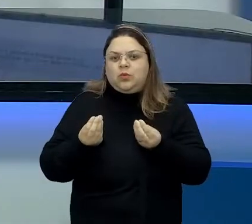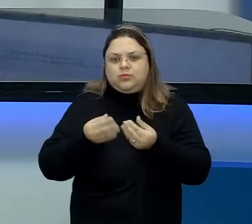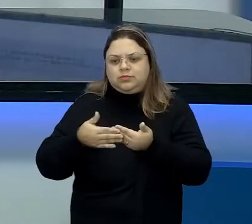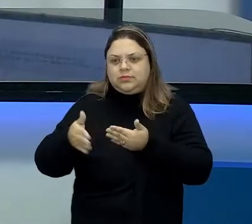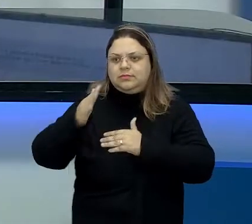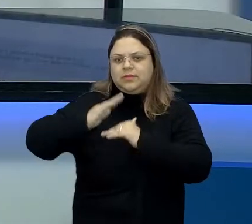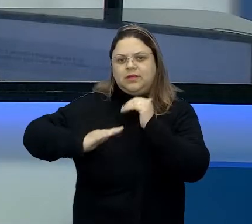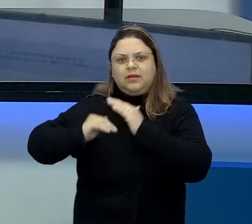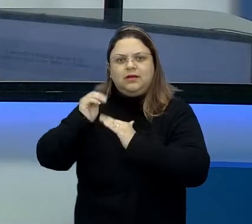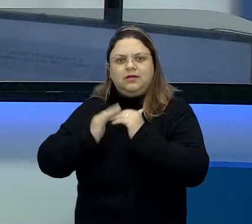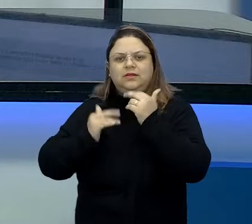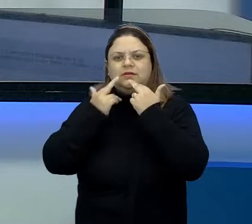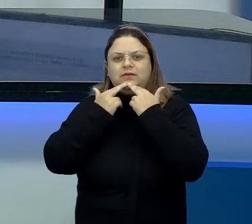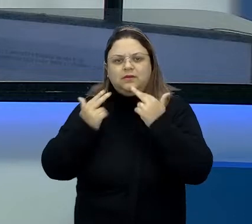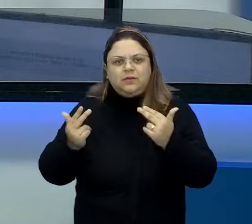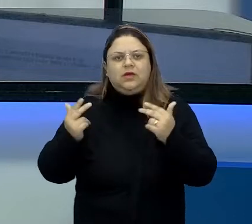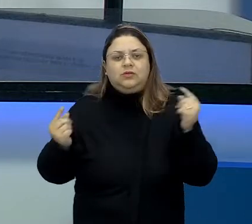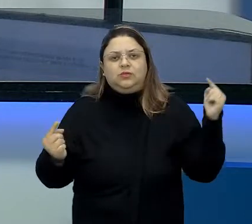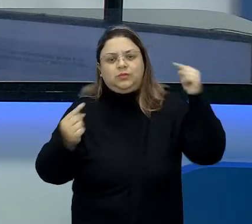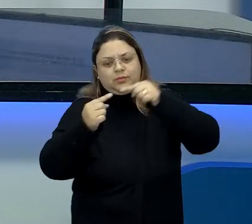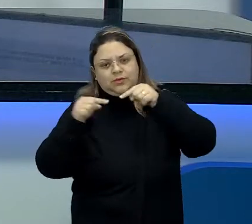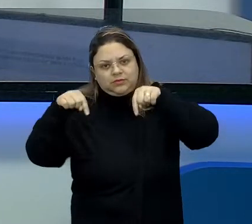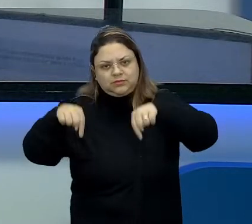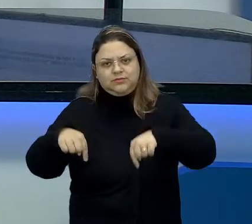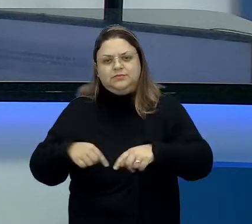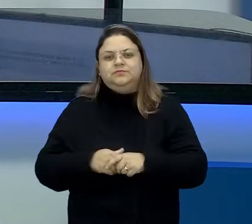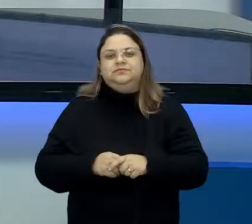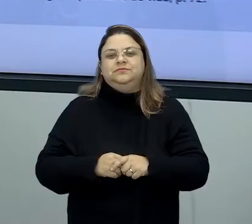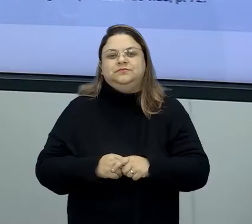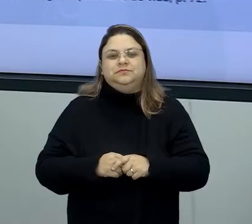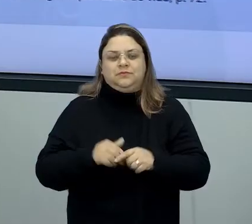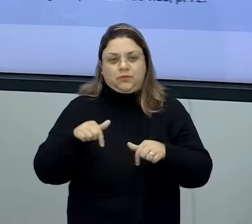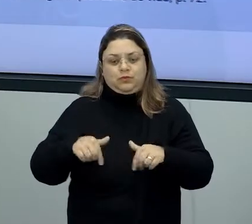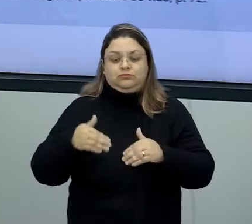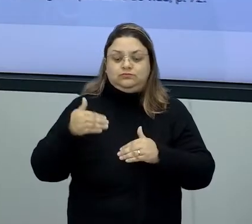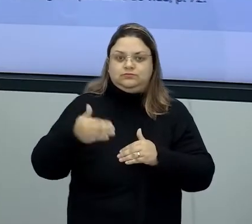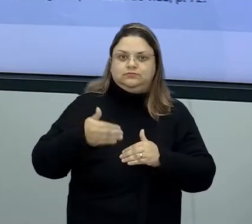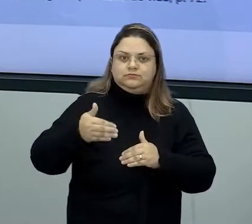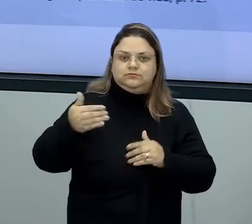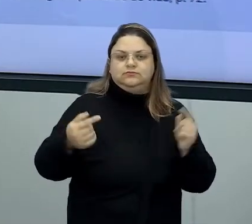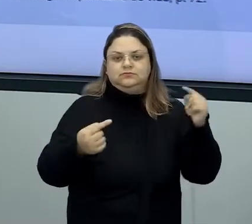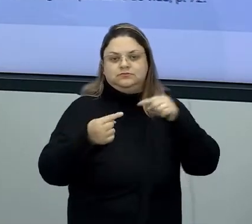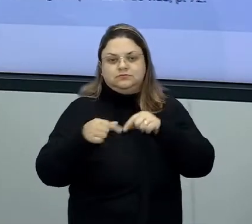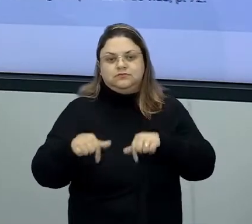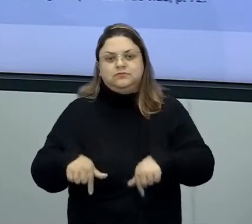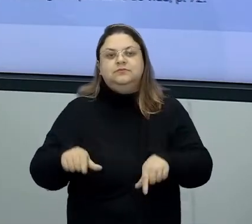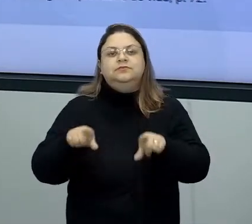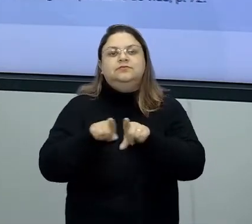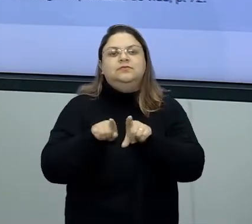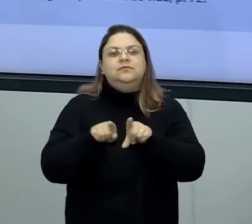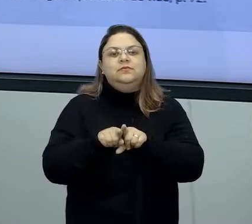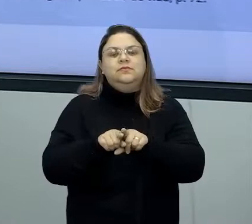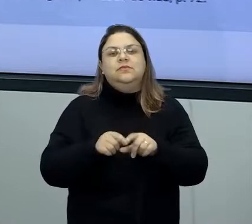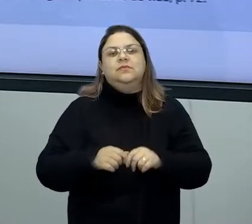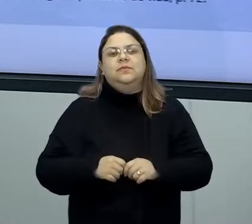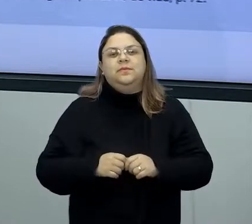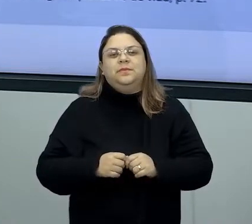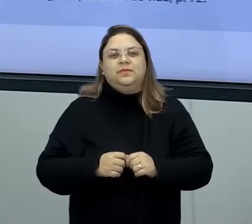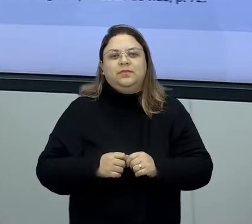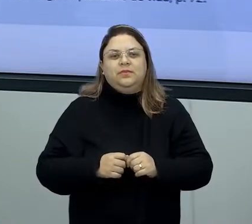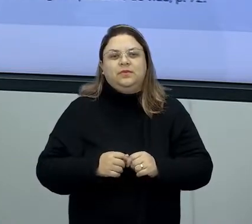práticas de linguagem que venham fazer sentido no nosso dia a dia durante